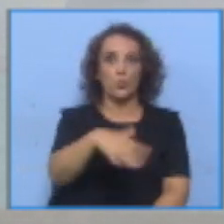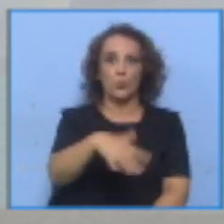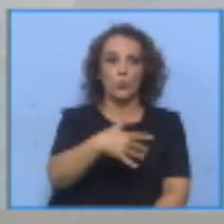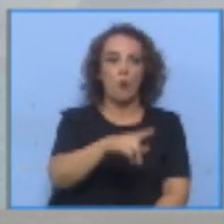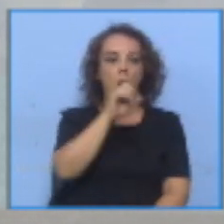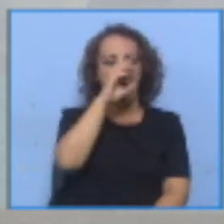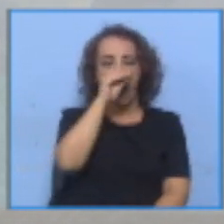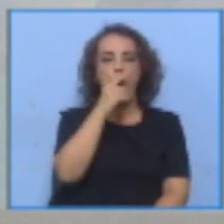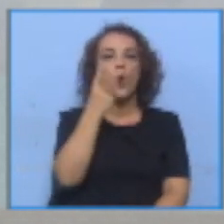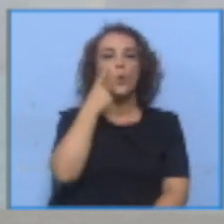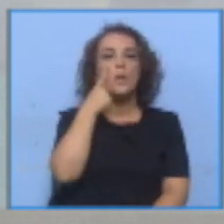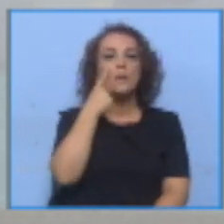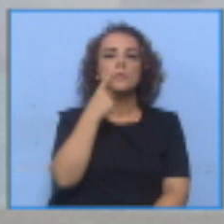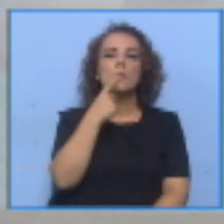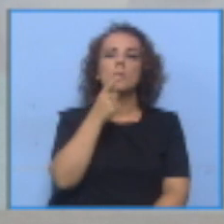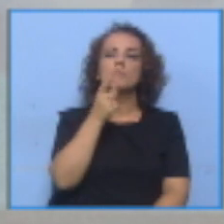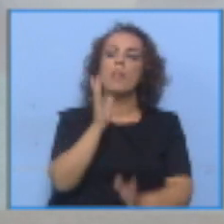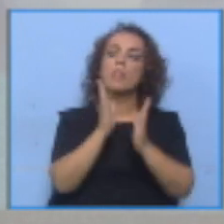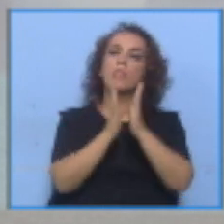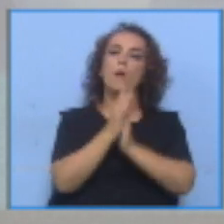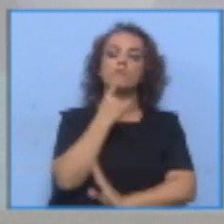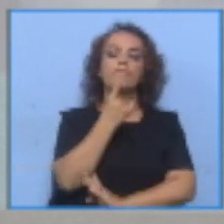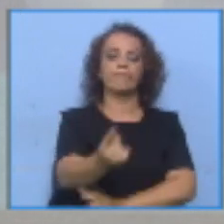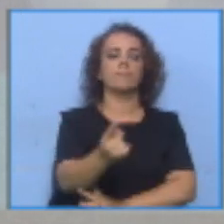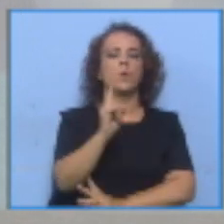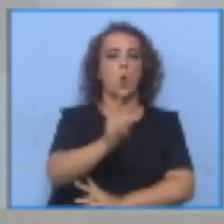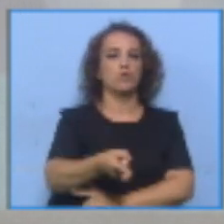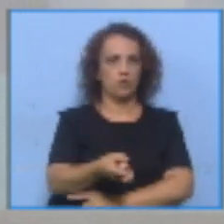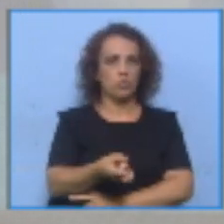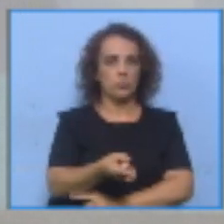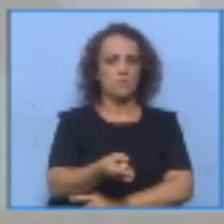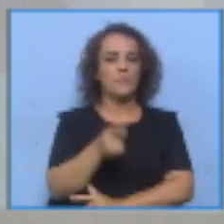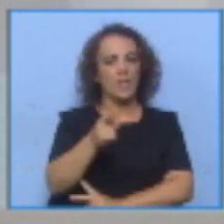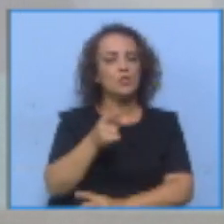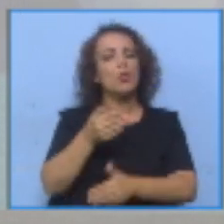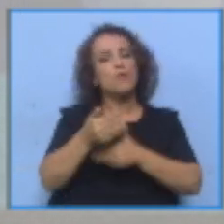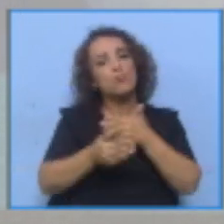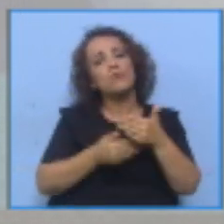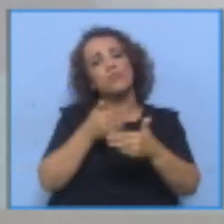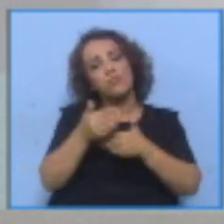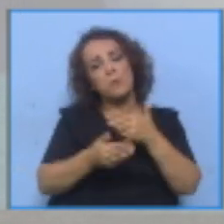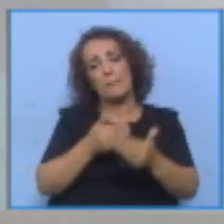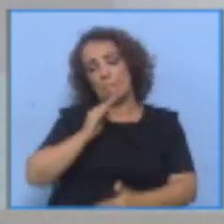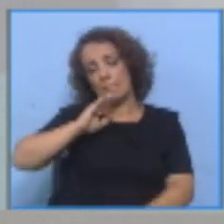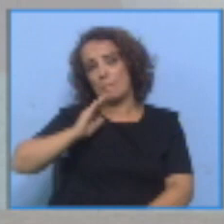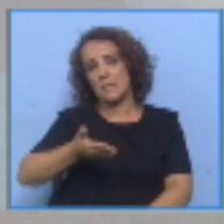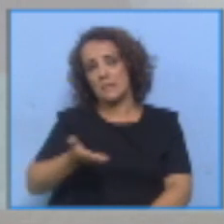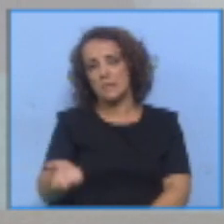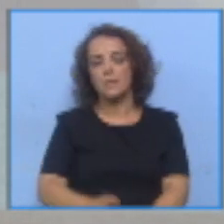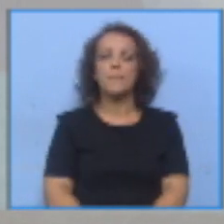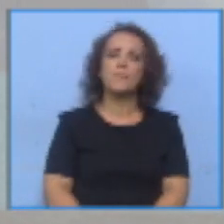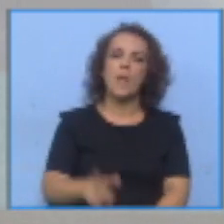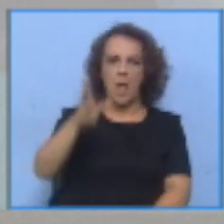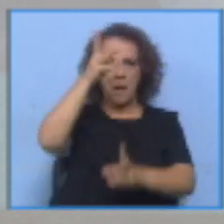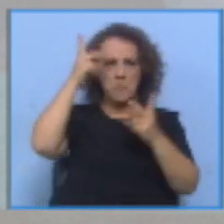Conhecer a palavra de Deus. Esses vão sendo passos que se vão ter que dar neste sentido. E a Amazónia, nesse sentido,